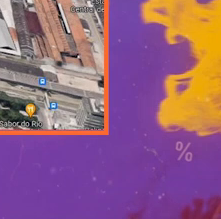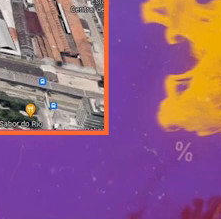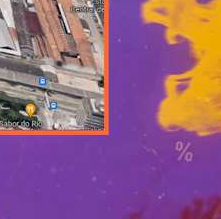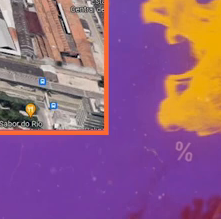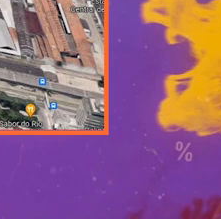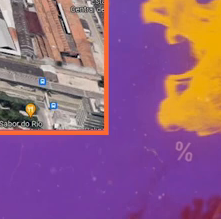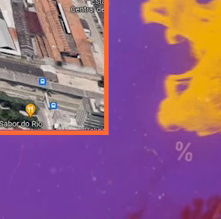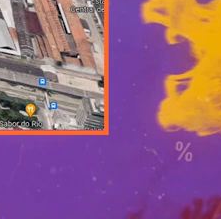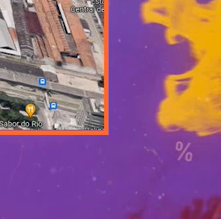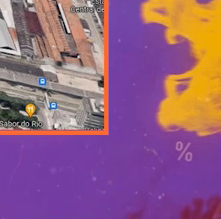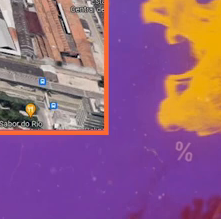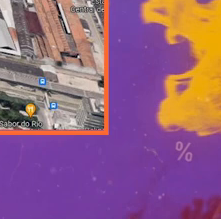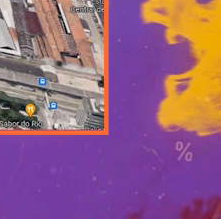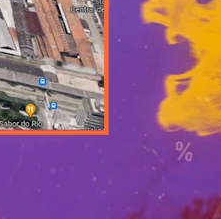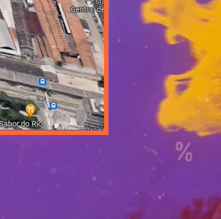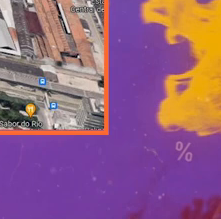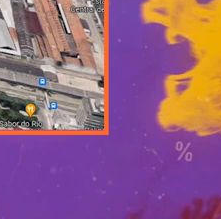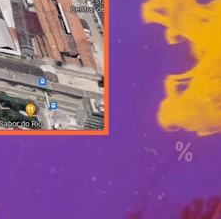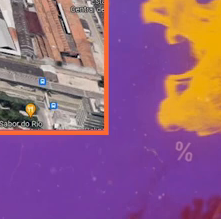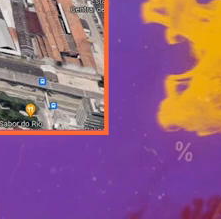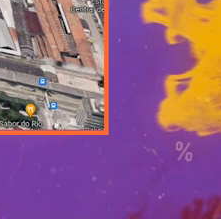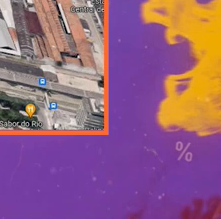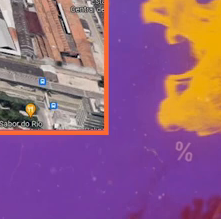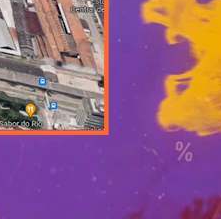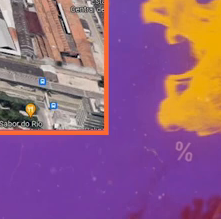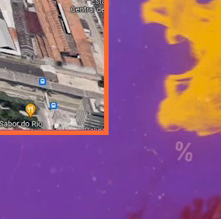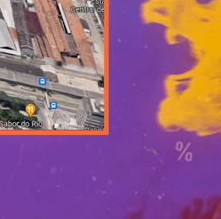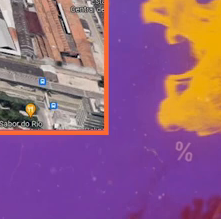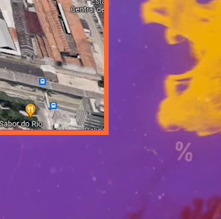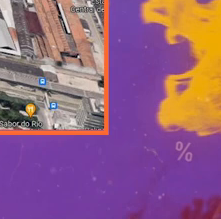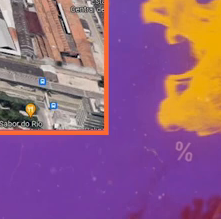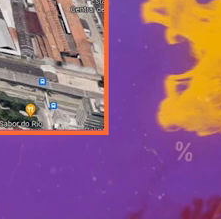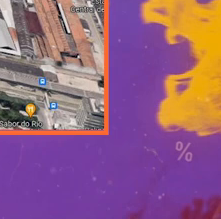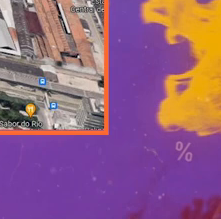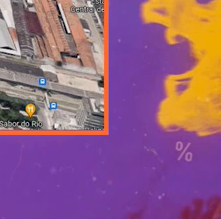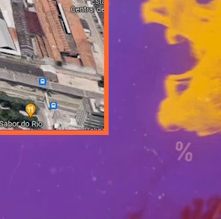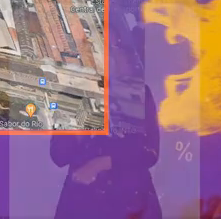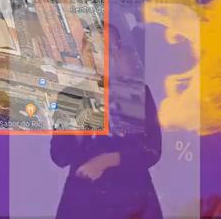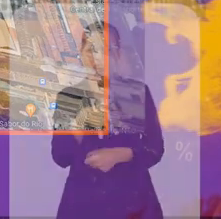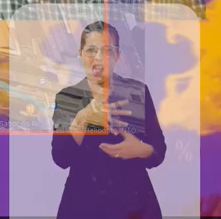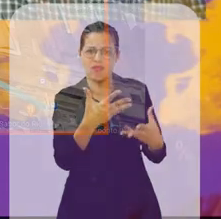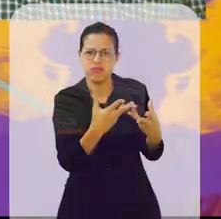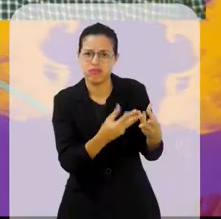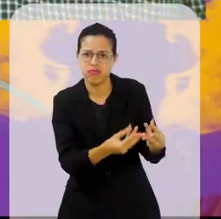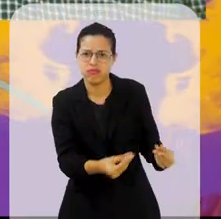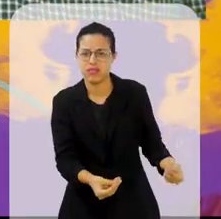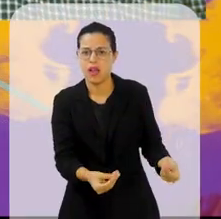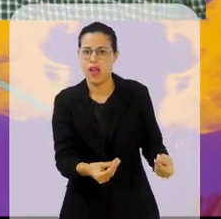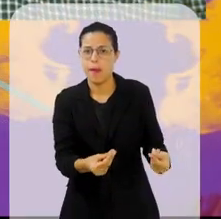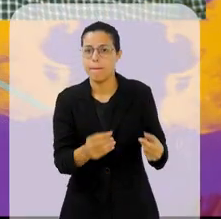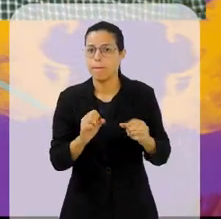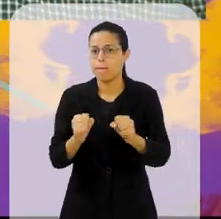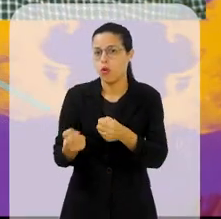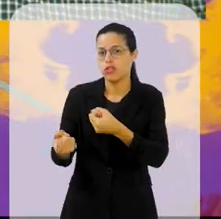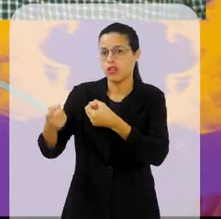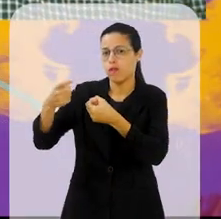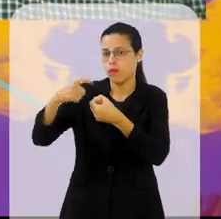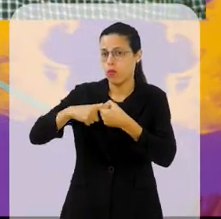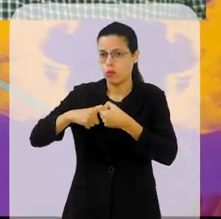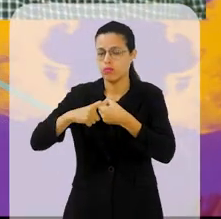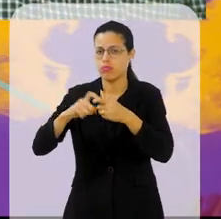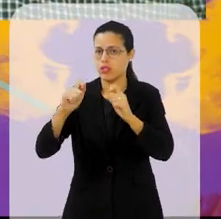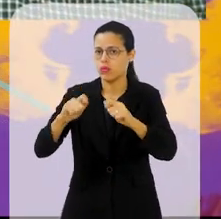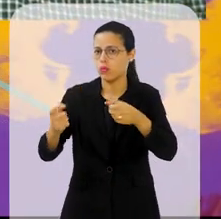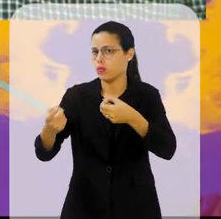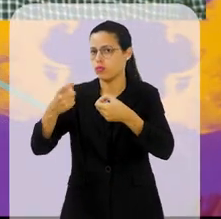infraestrutura, entretenimento, para que a área, conforme disse o deputado Luiz Paulo, que está degradada há tempos, ela possa voltar a